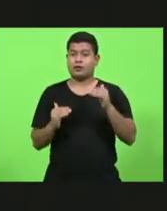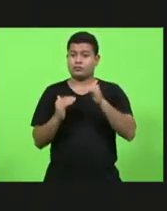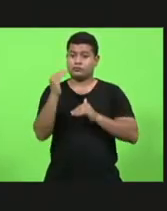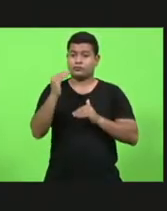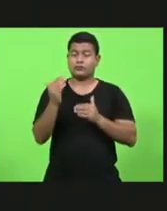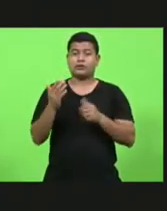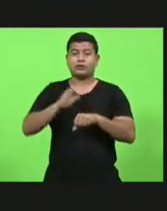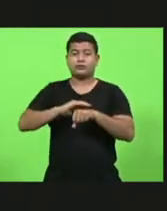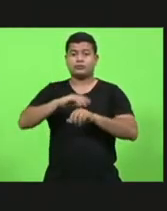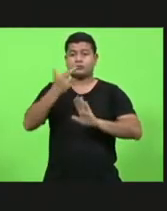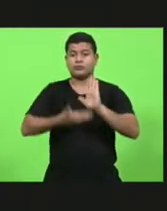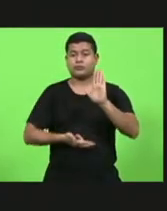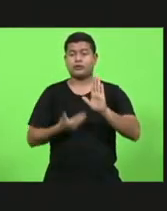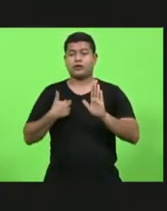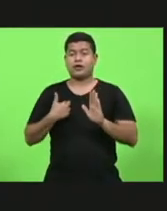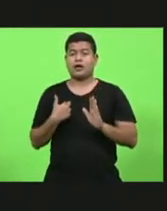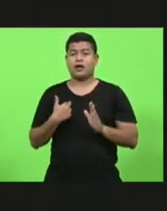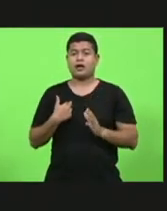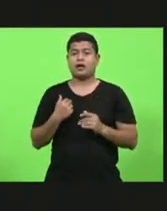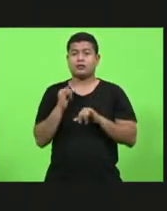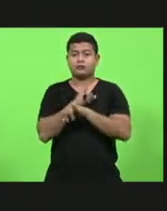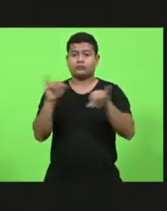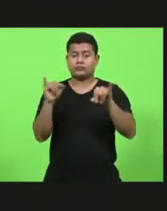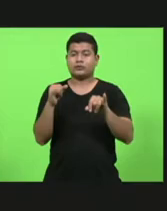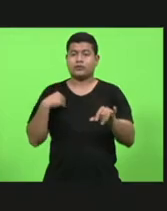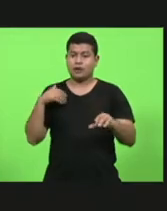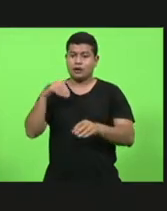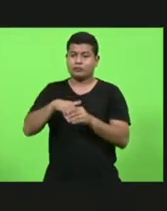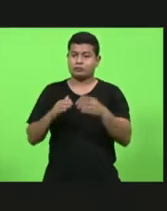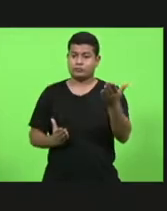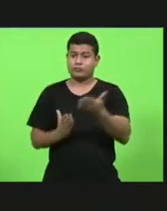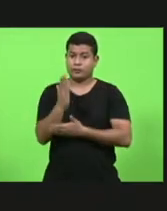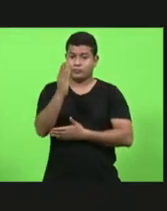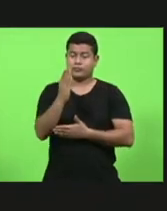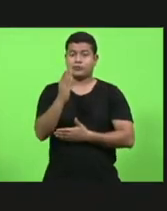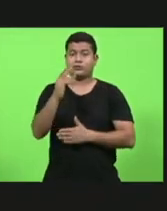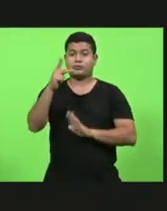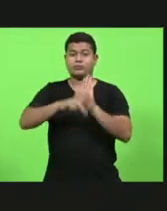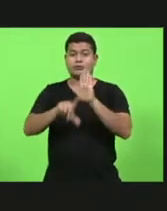e manifesto-me pela aprovação do projeto de lei